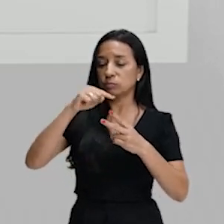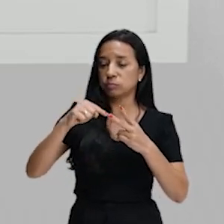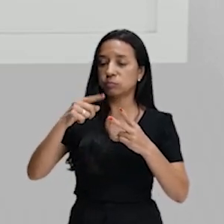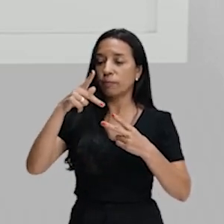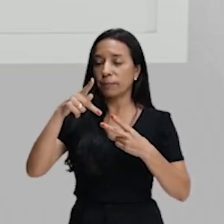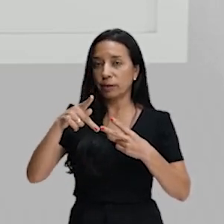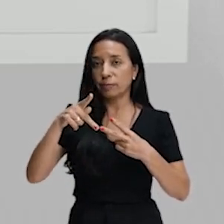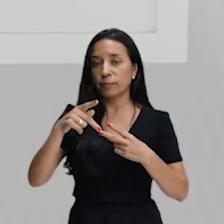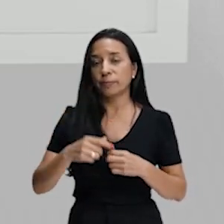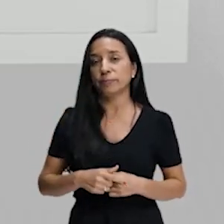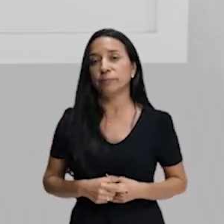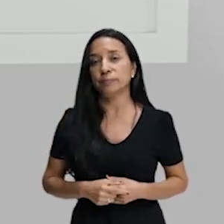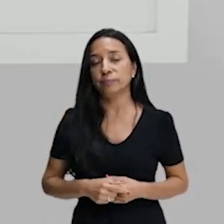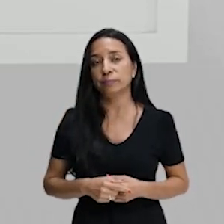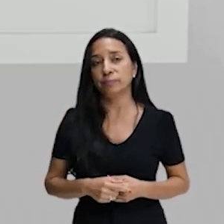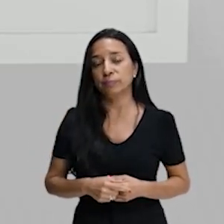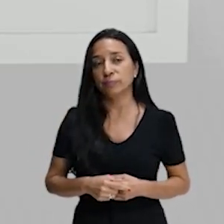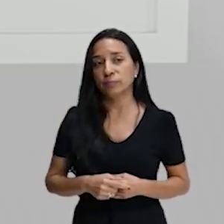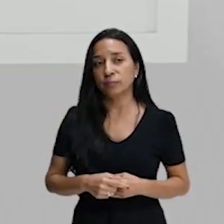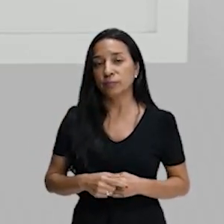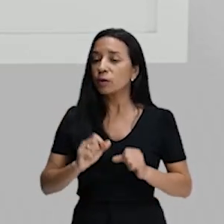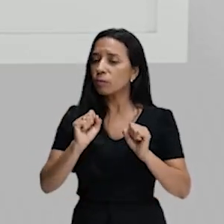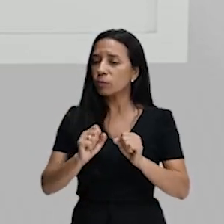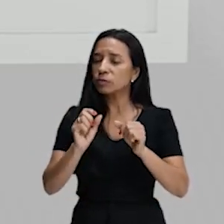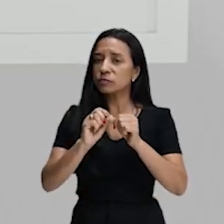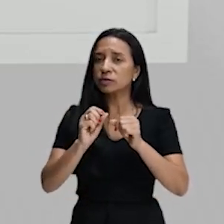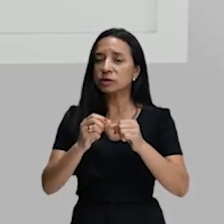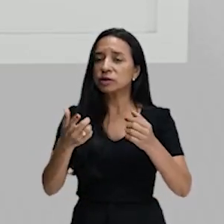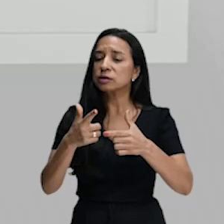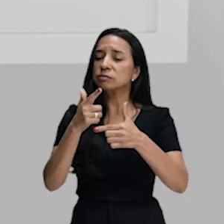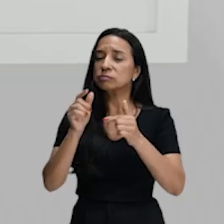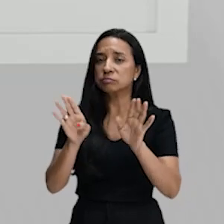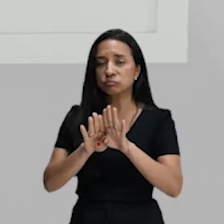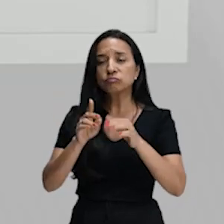divisões. Né? Ó, o π com o π vai embora, né?